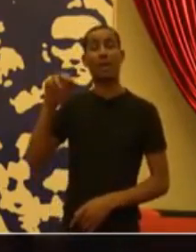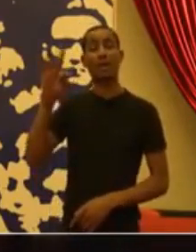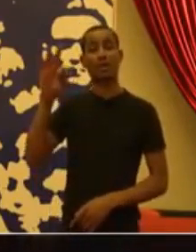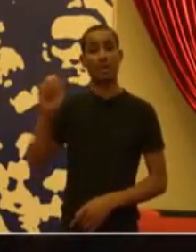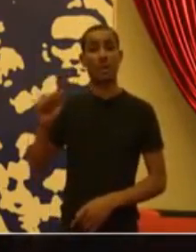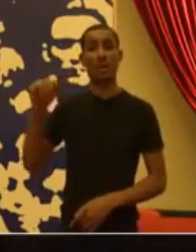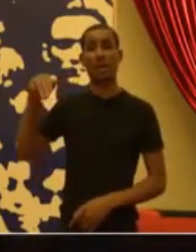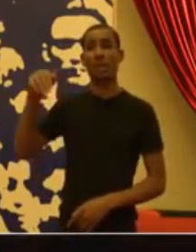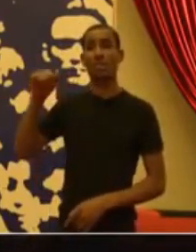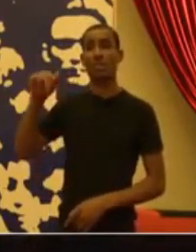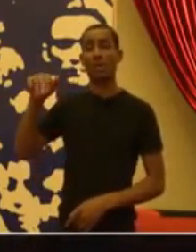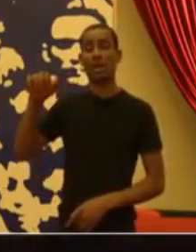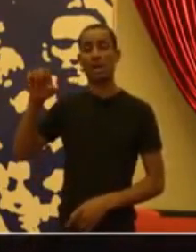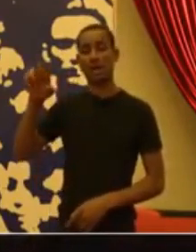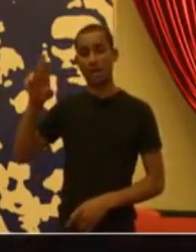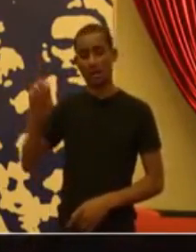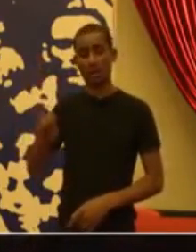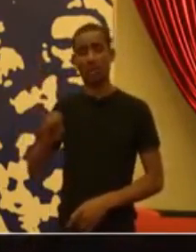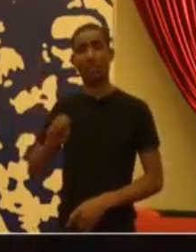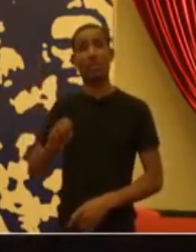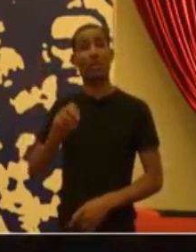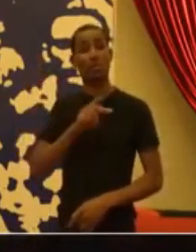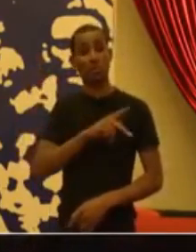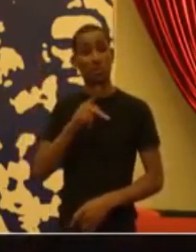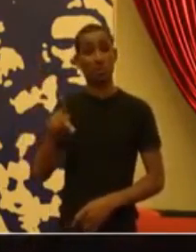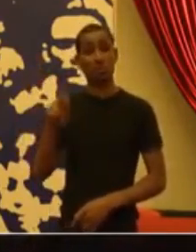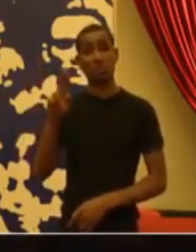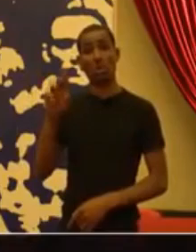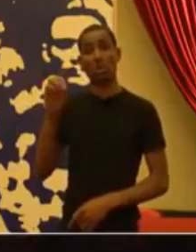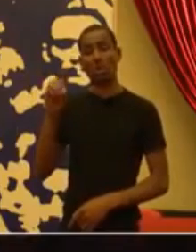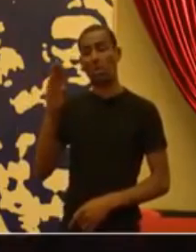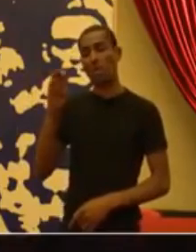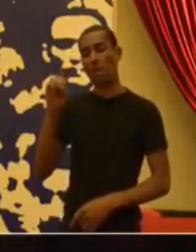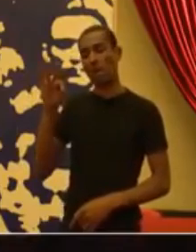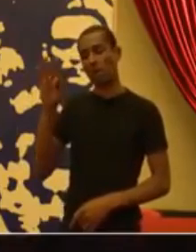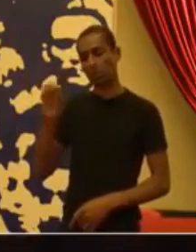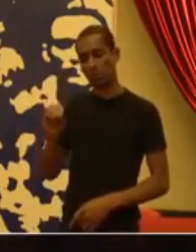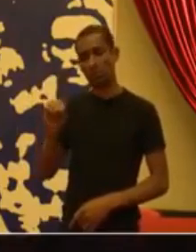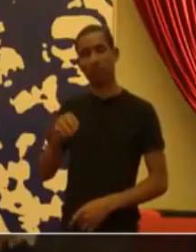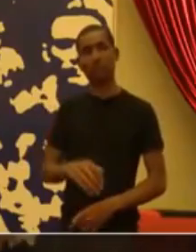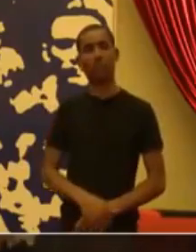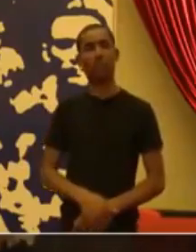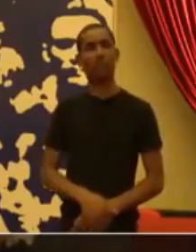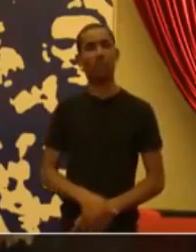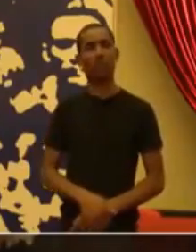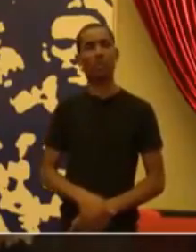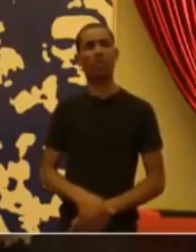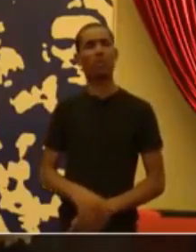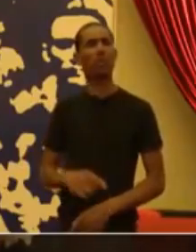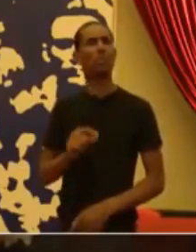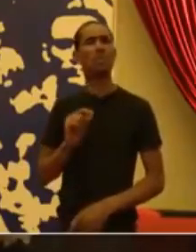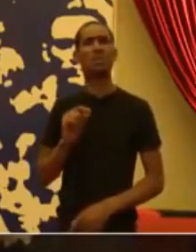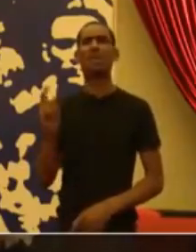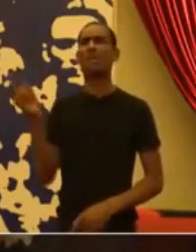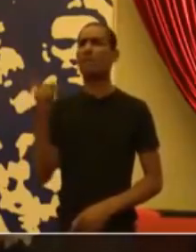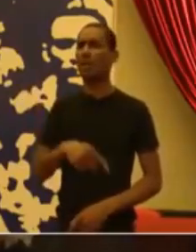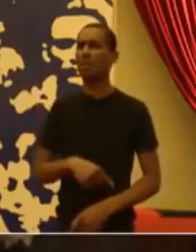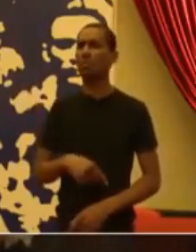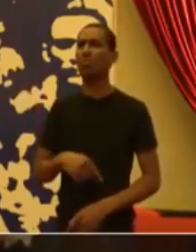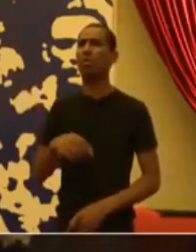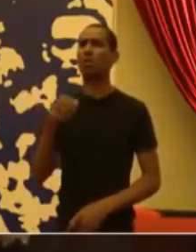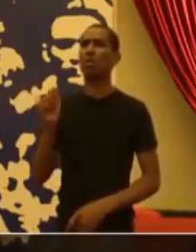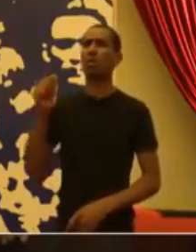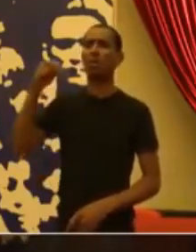Fórum Nacional de Democratização da Comunicação, o professor Roberto Schwartz, o Juca Kfouri passou por aqui, o